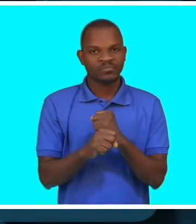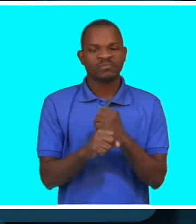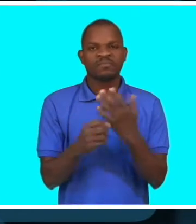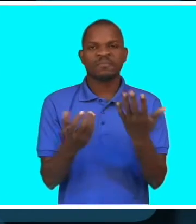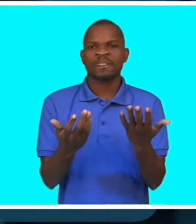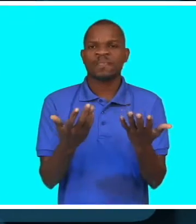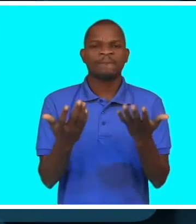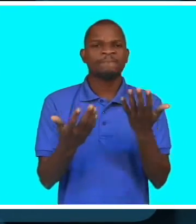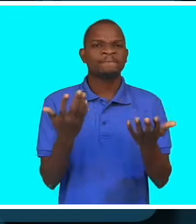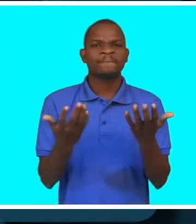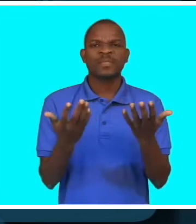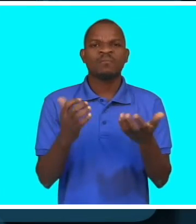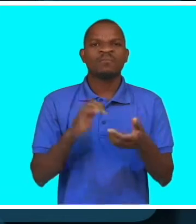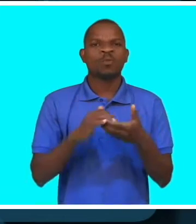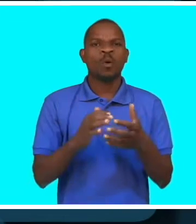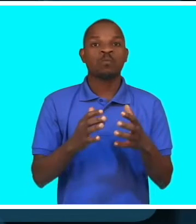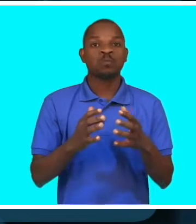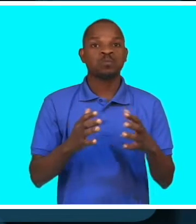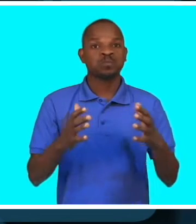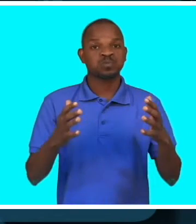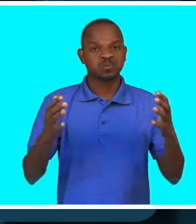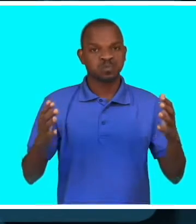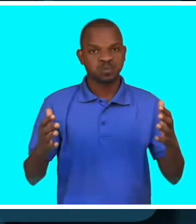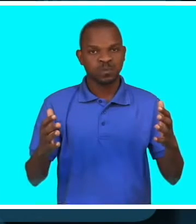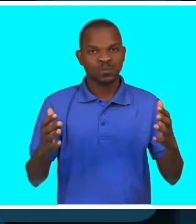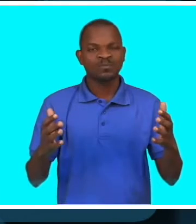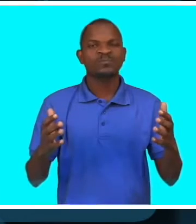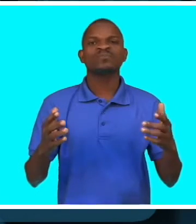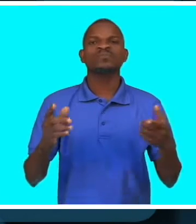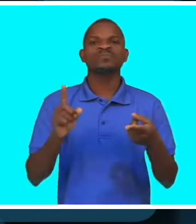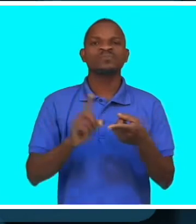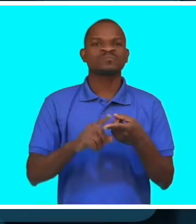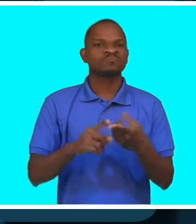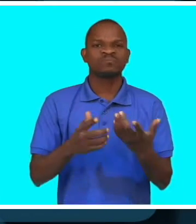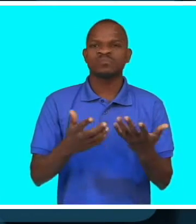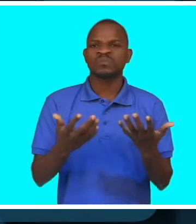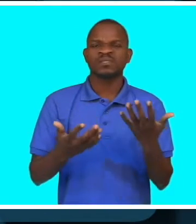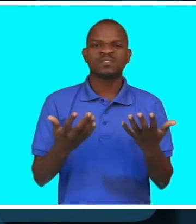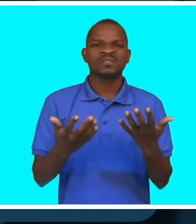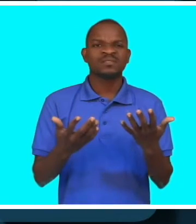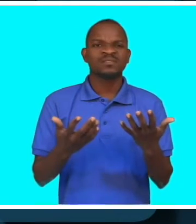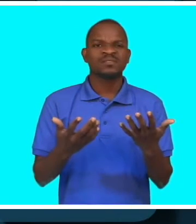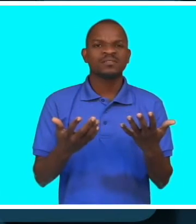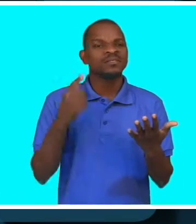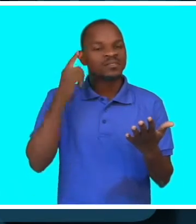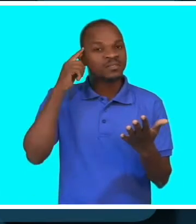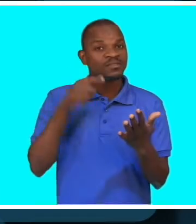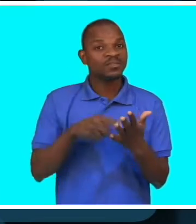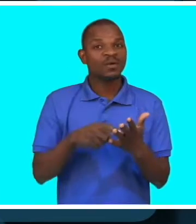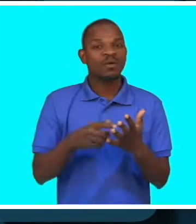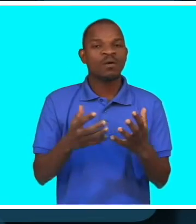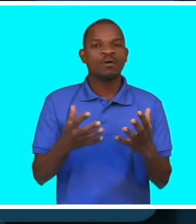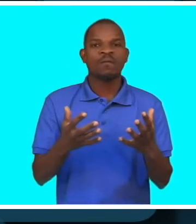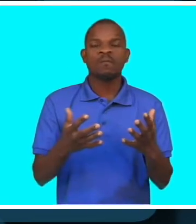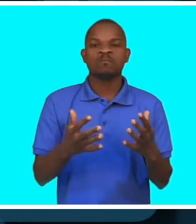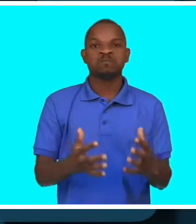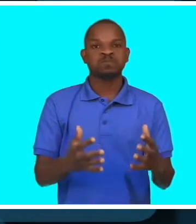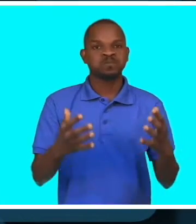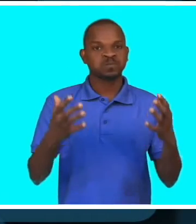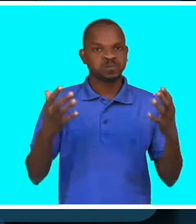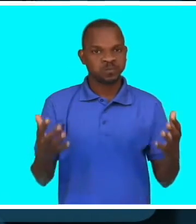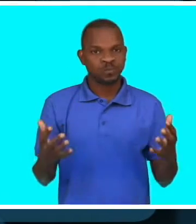quer dizer, numa grandeza, quer dizer,